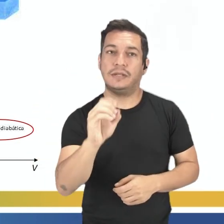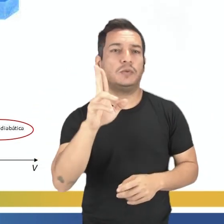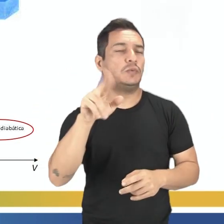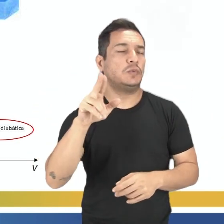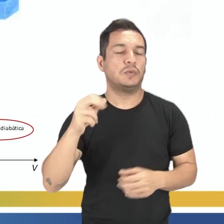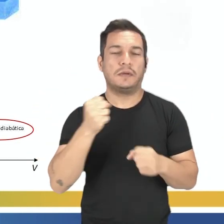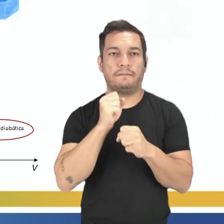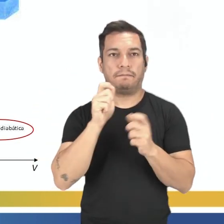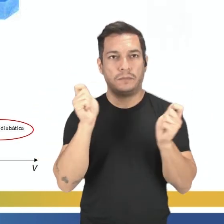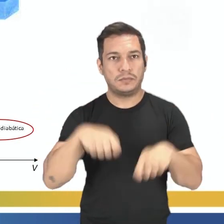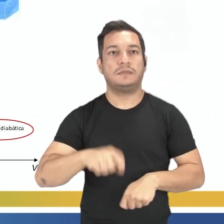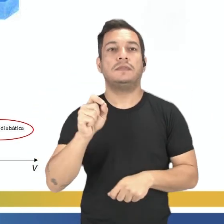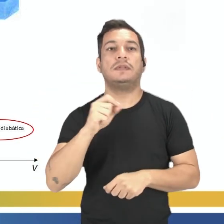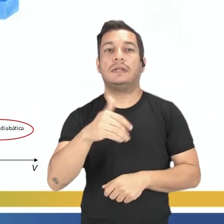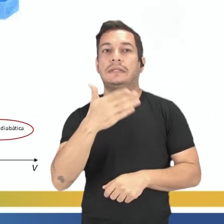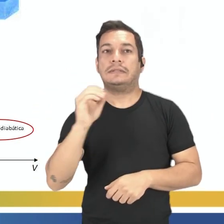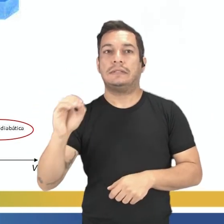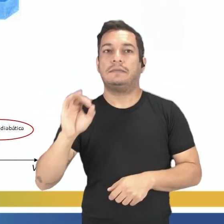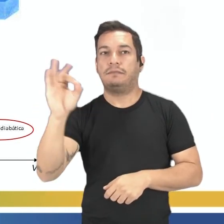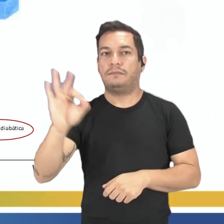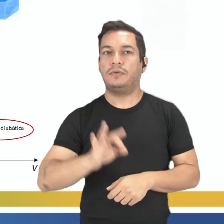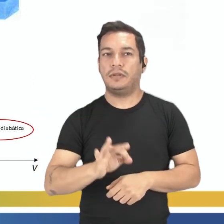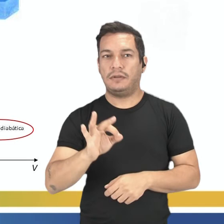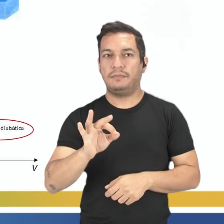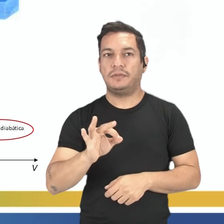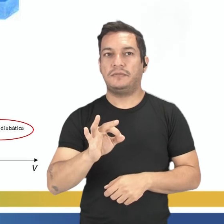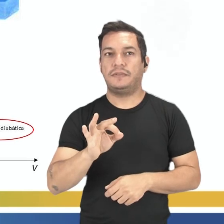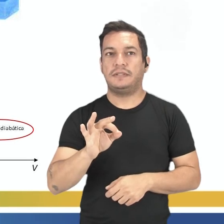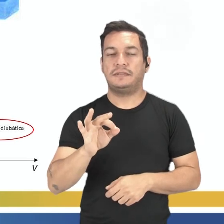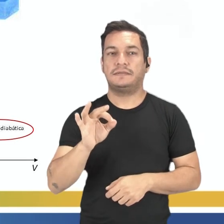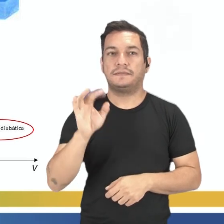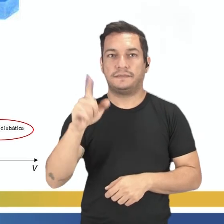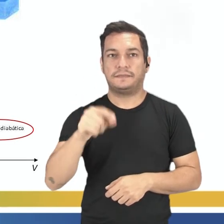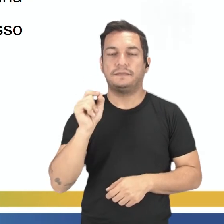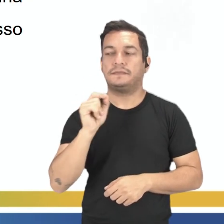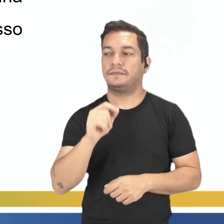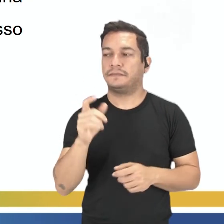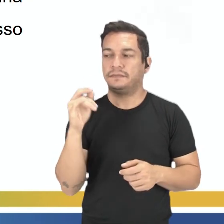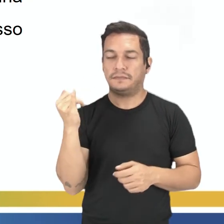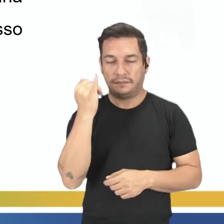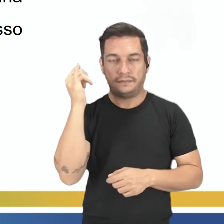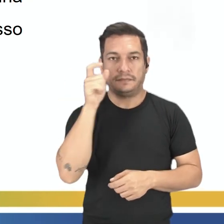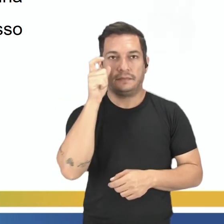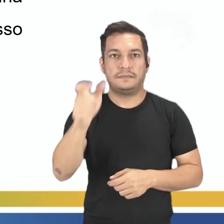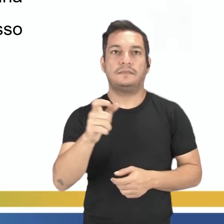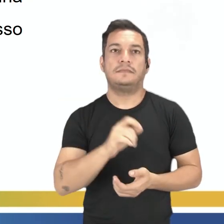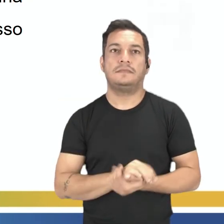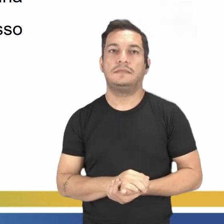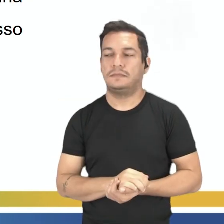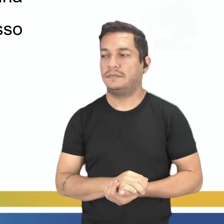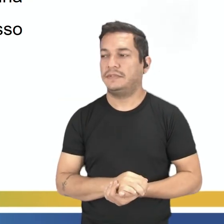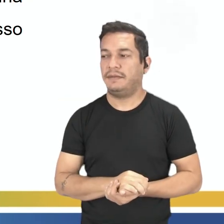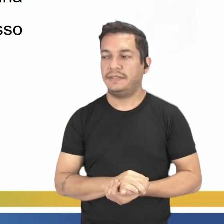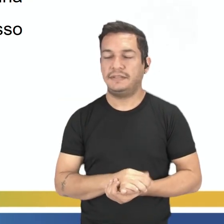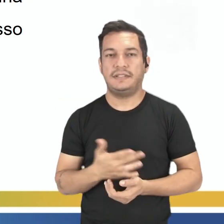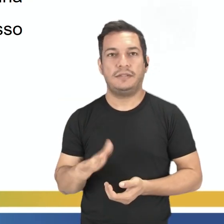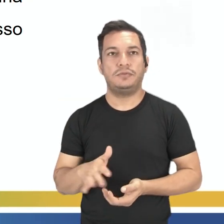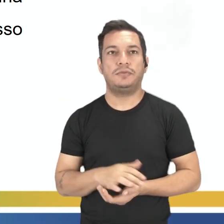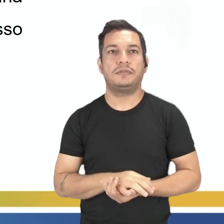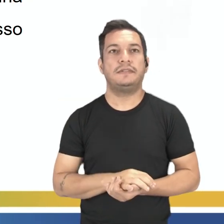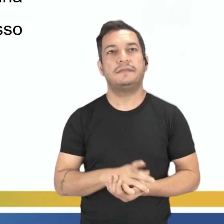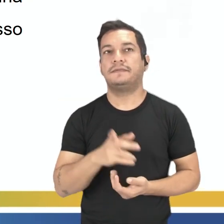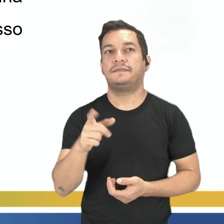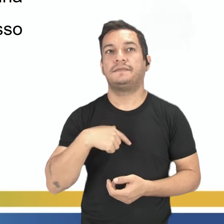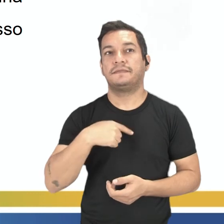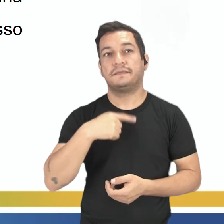ter 100% de rendimento. E isso traz algumas implicações interessantes. Quais? Primeiro, o ciclo